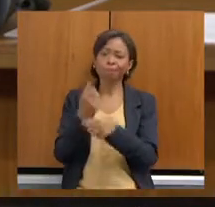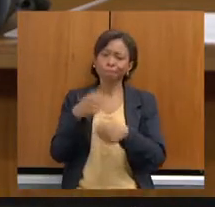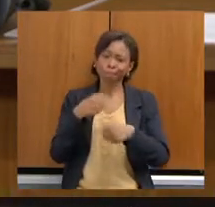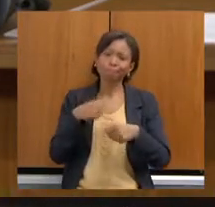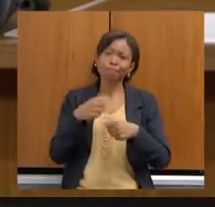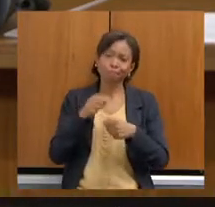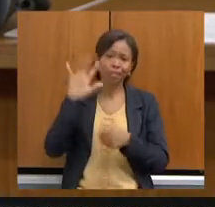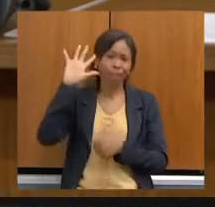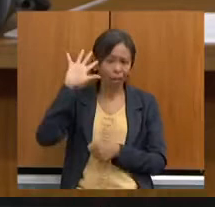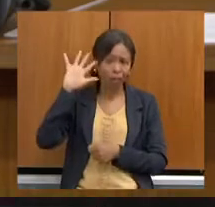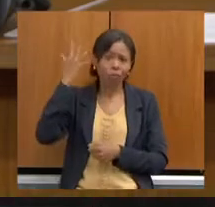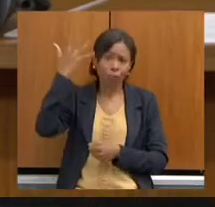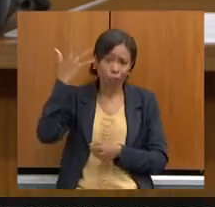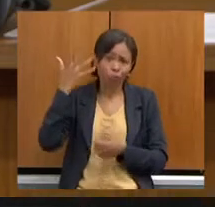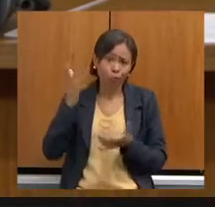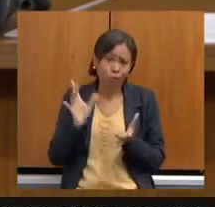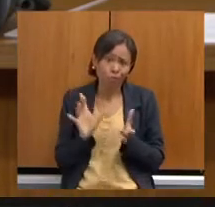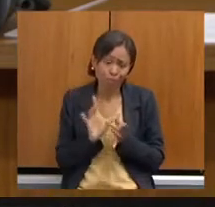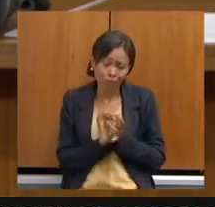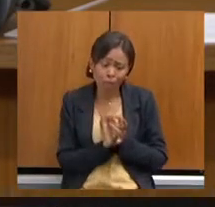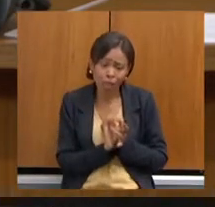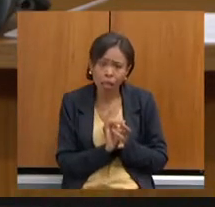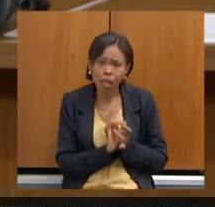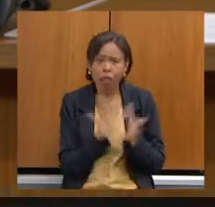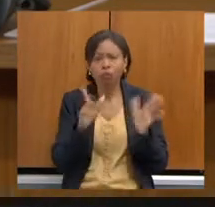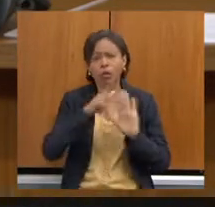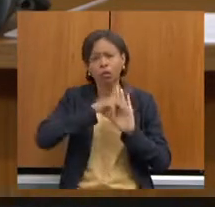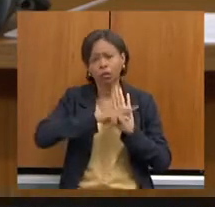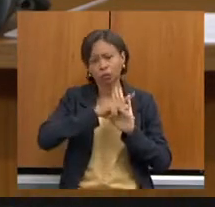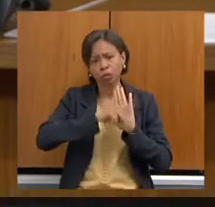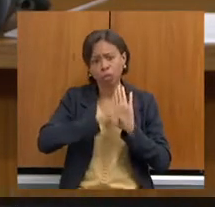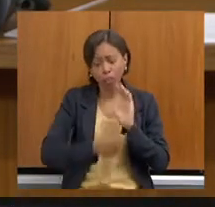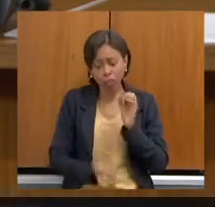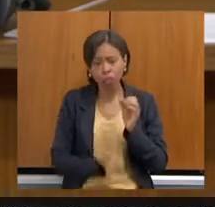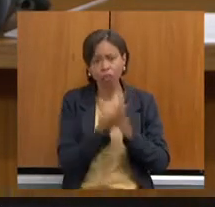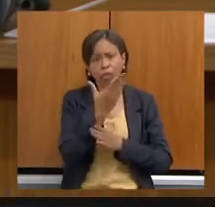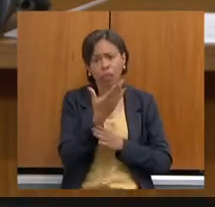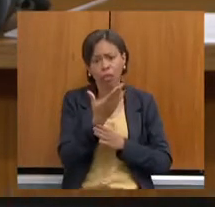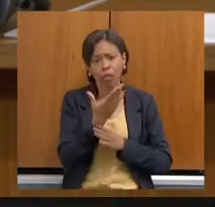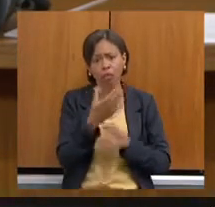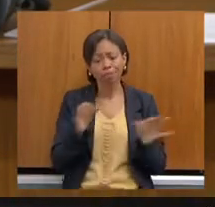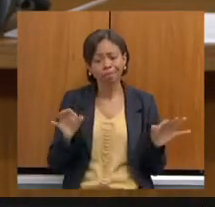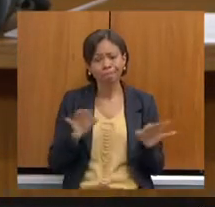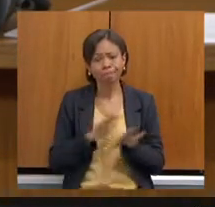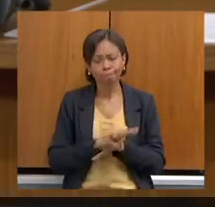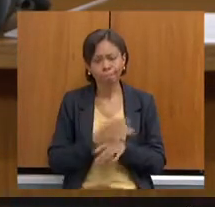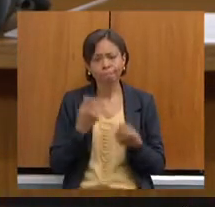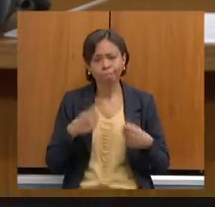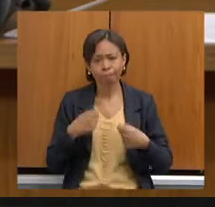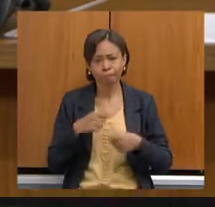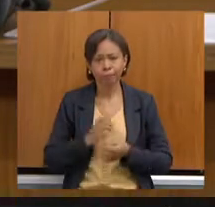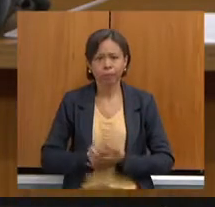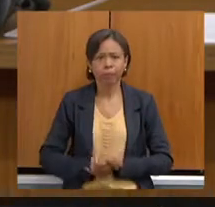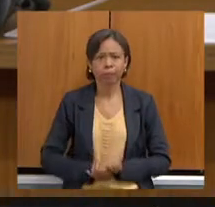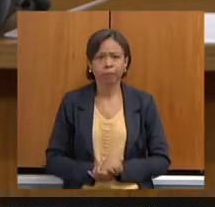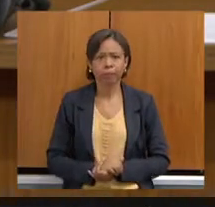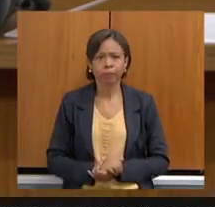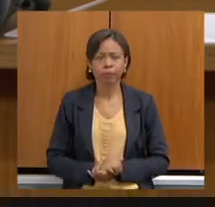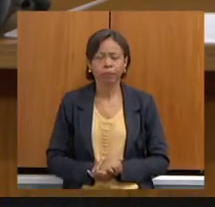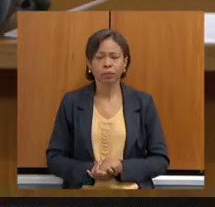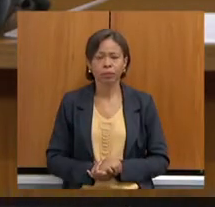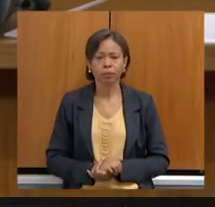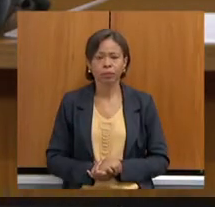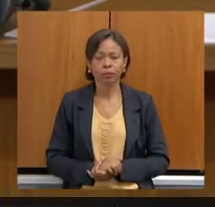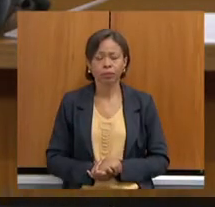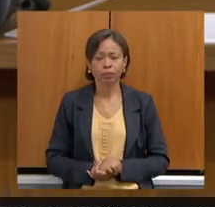sempre falo para destravar para que o projeto seja implantado e sua Plenitude na minha